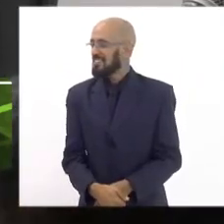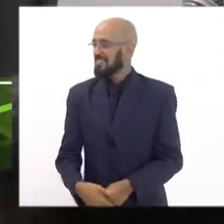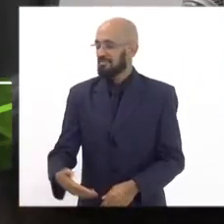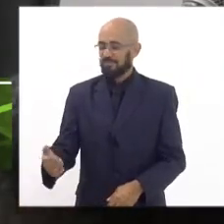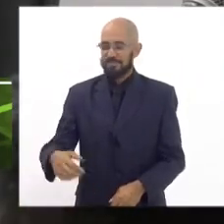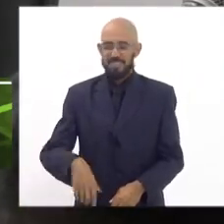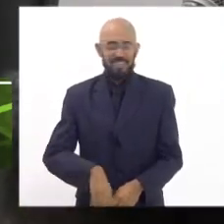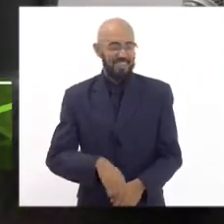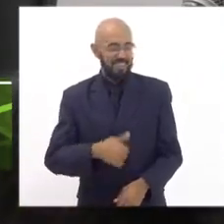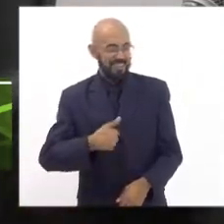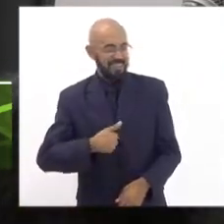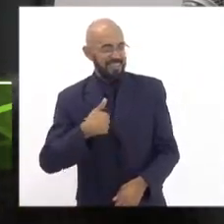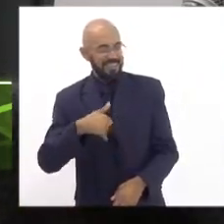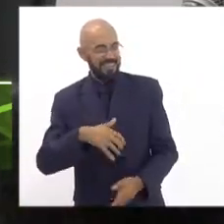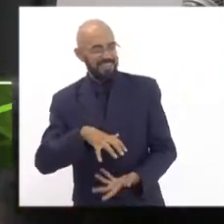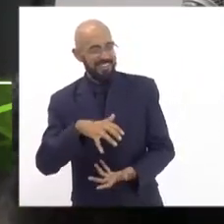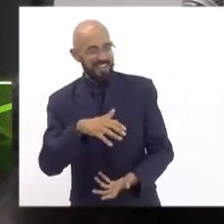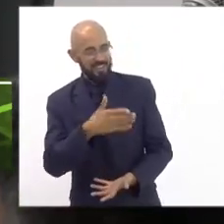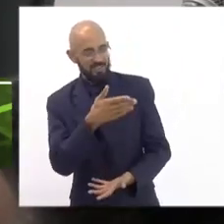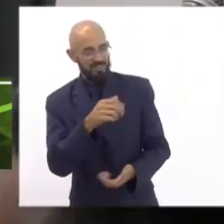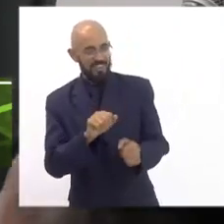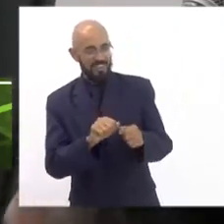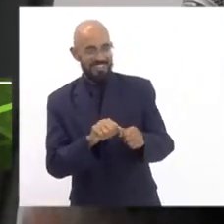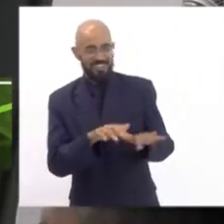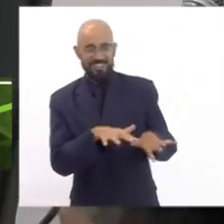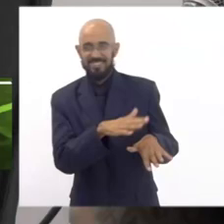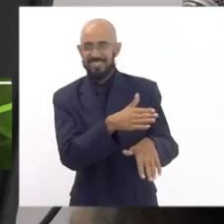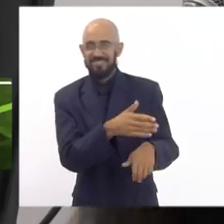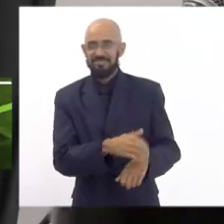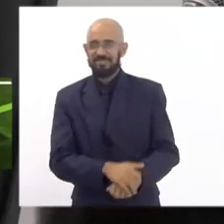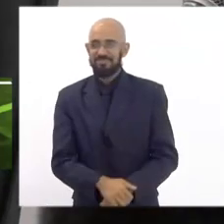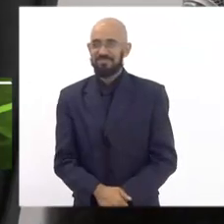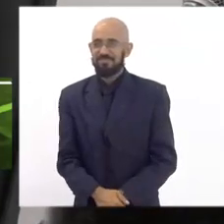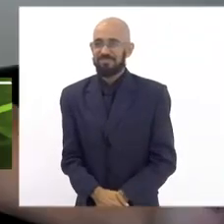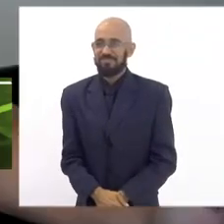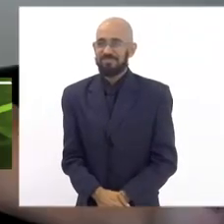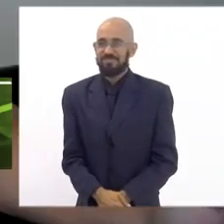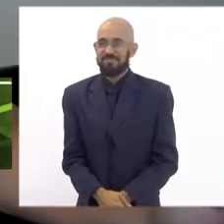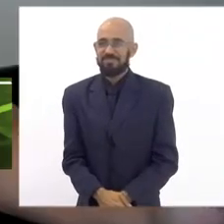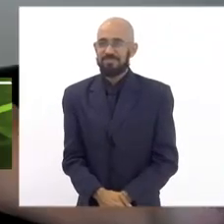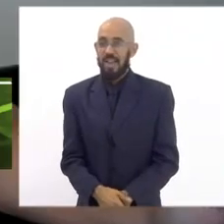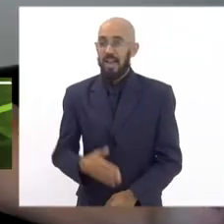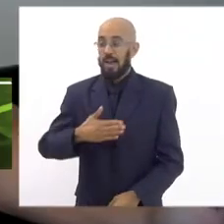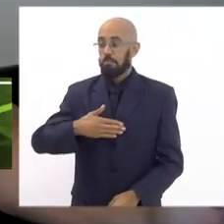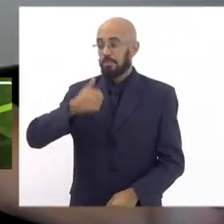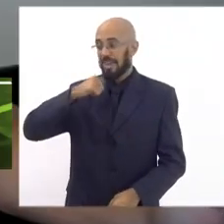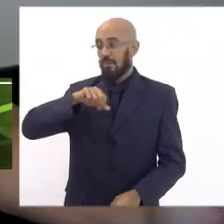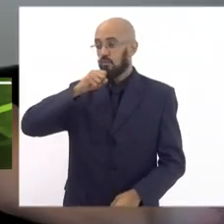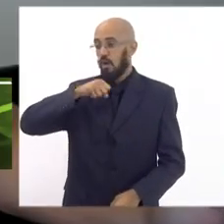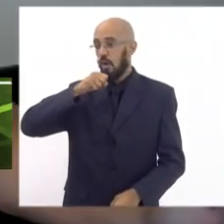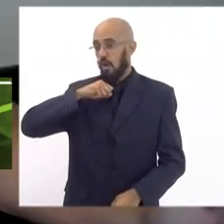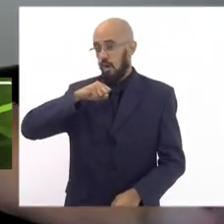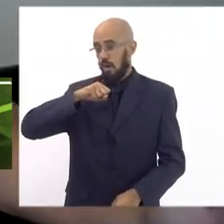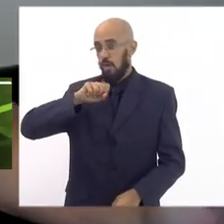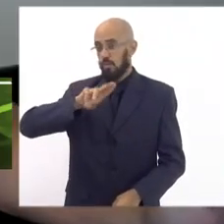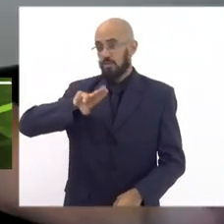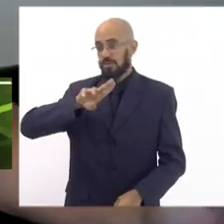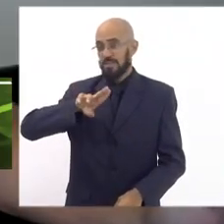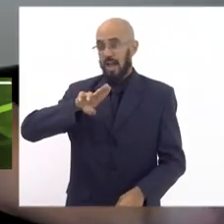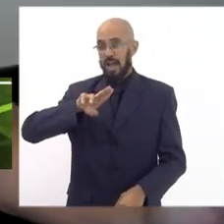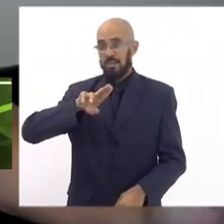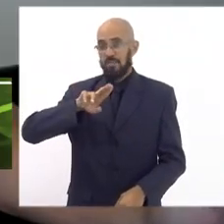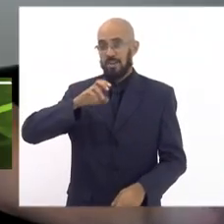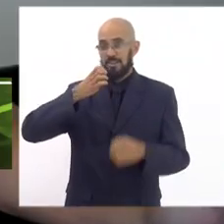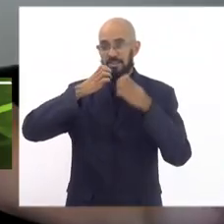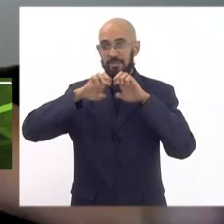semana volta... A minha avó usava a expressão, Márcio. Oi? Gato escondido